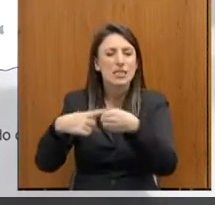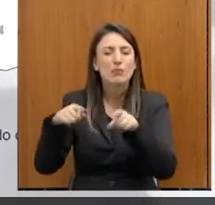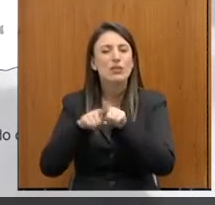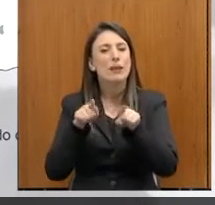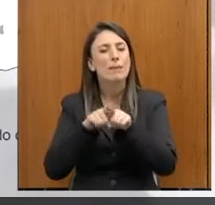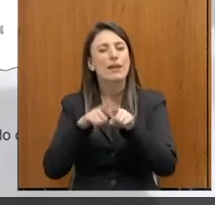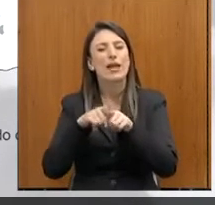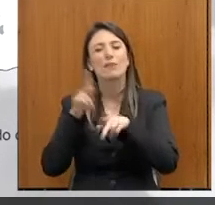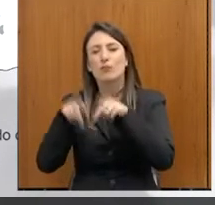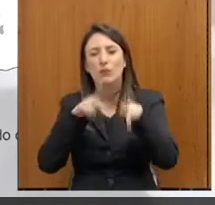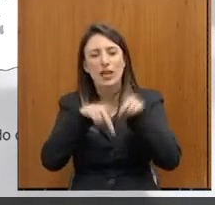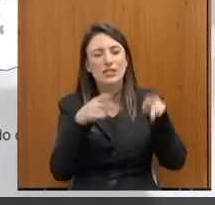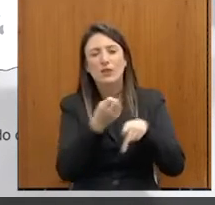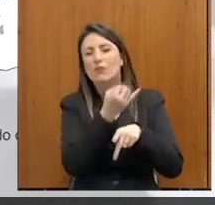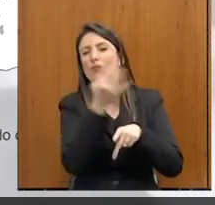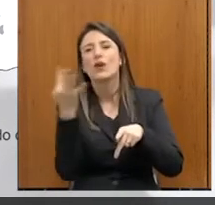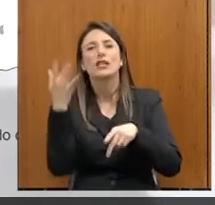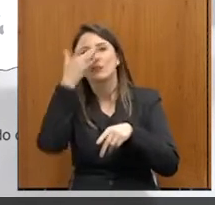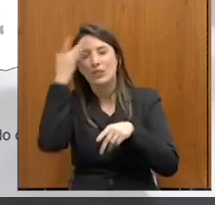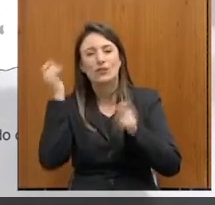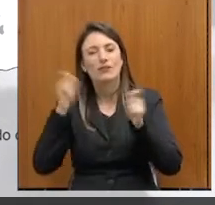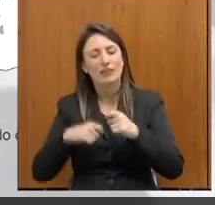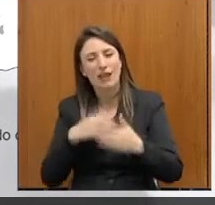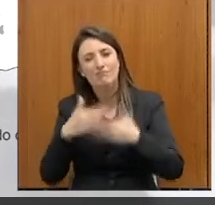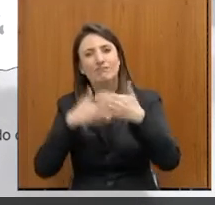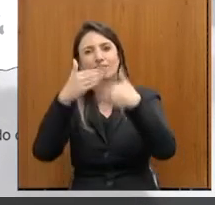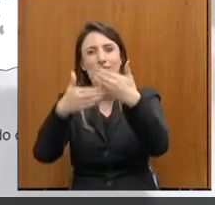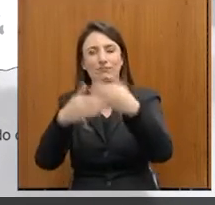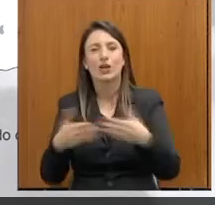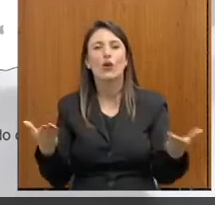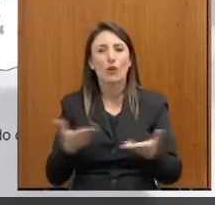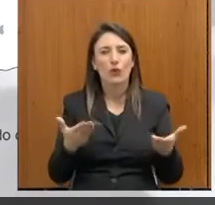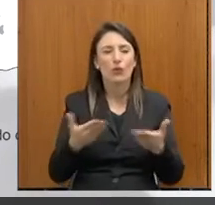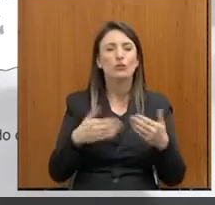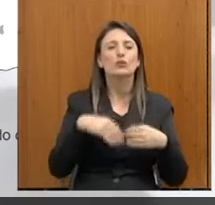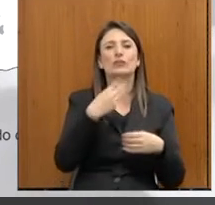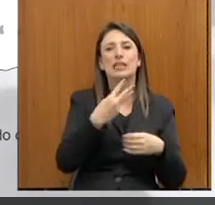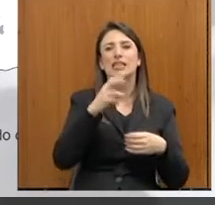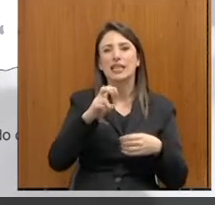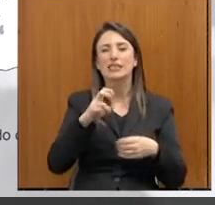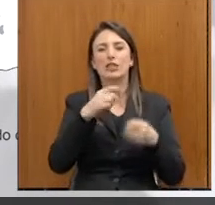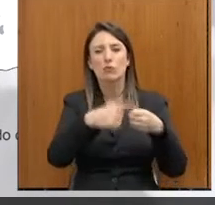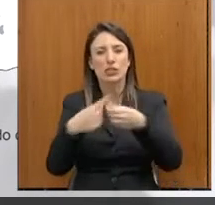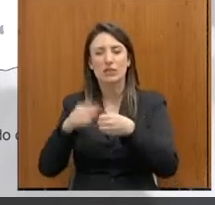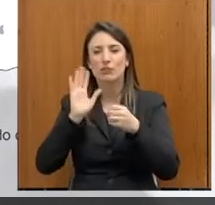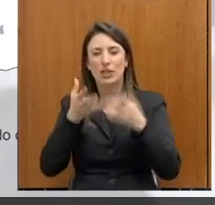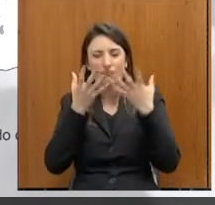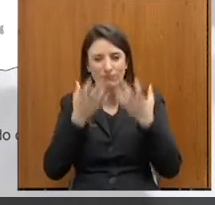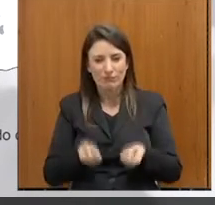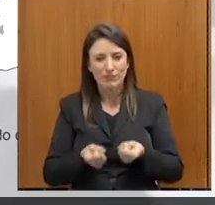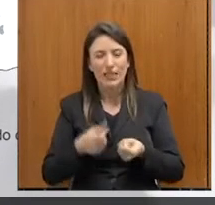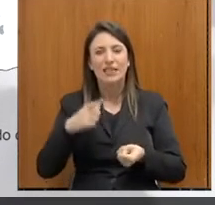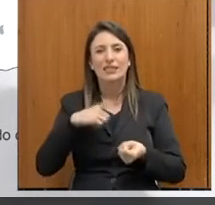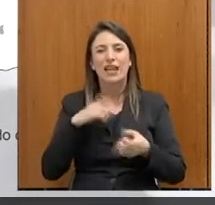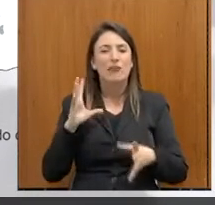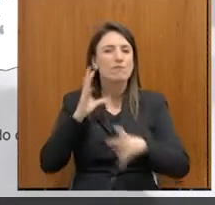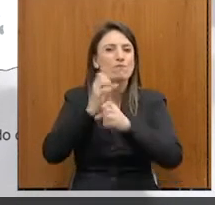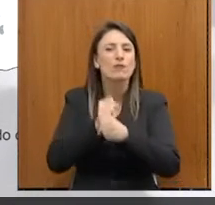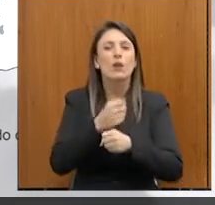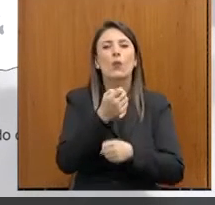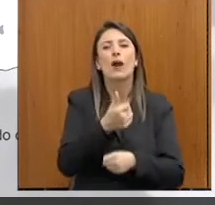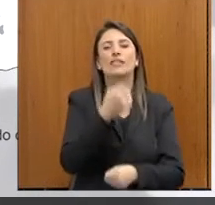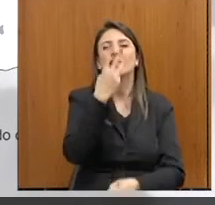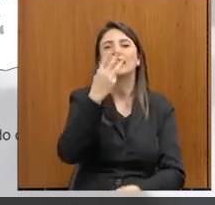hoje com os 36 municípios que já aderiram nós estamos com quase 3 milhões de mineiros no